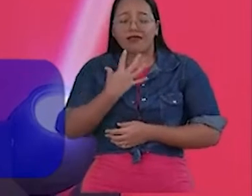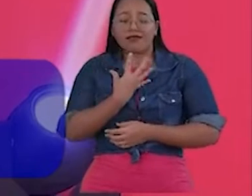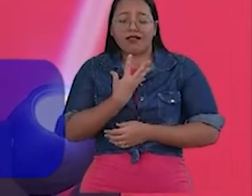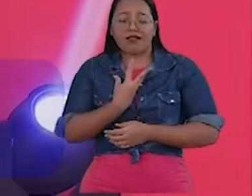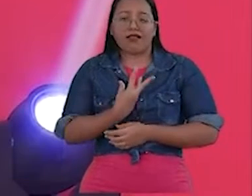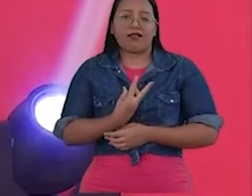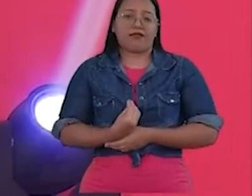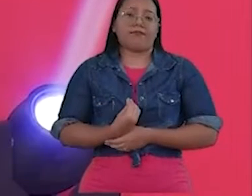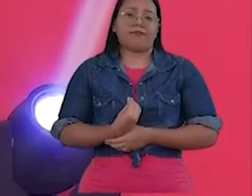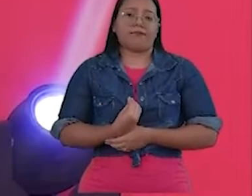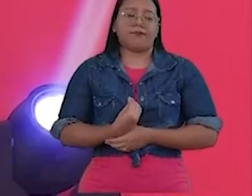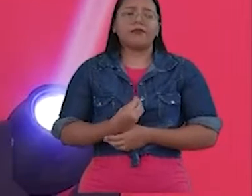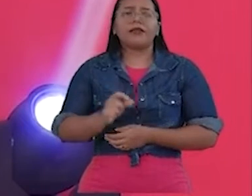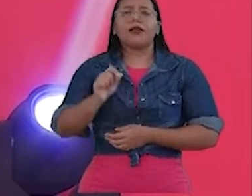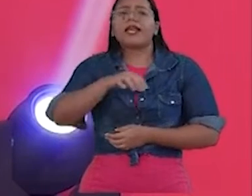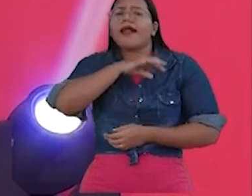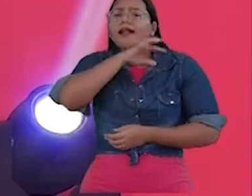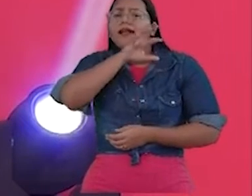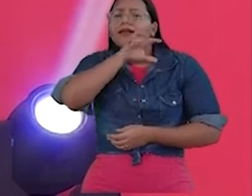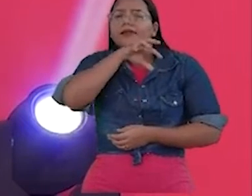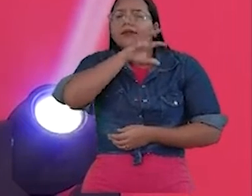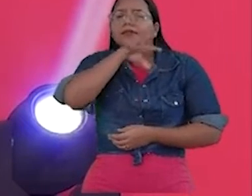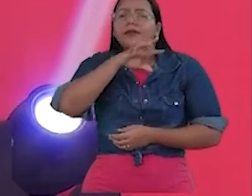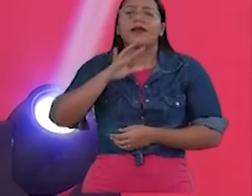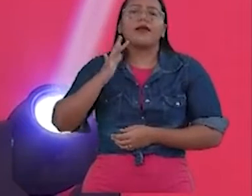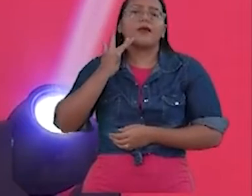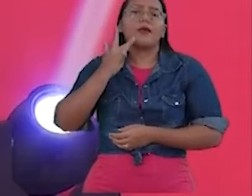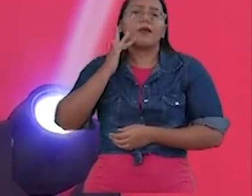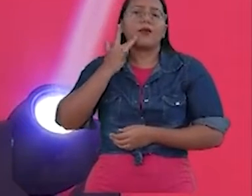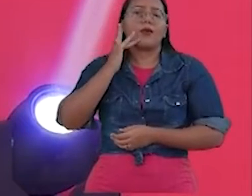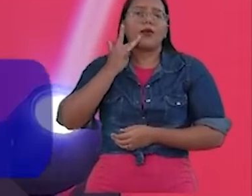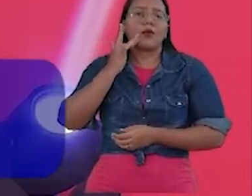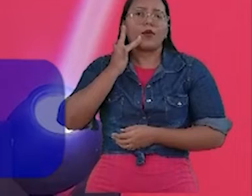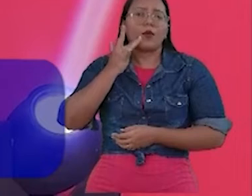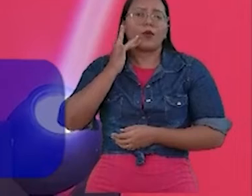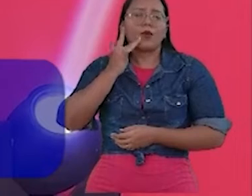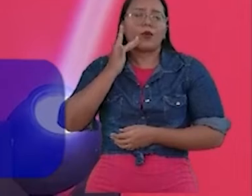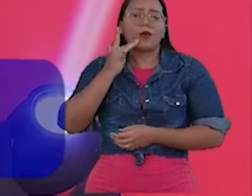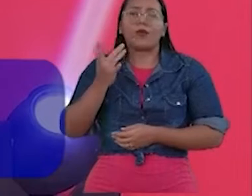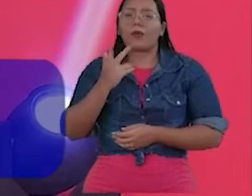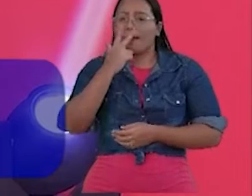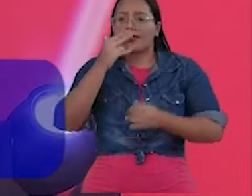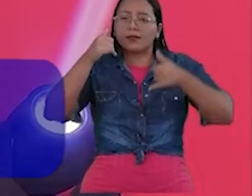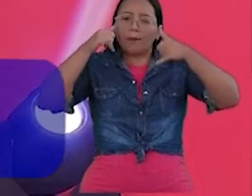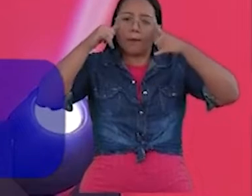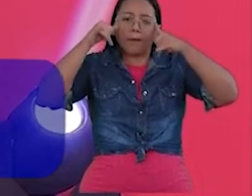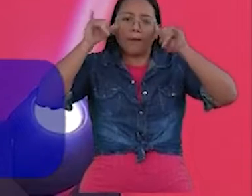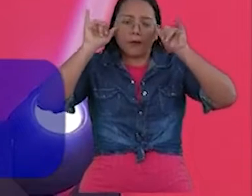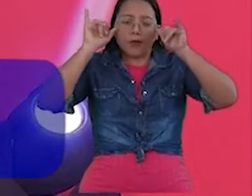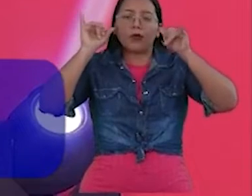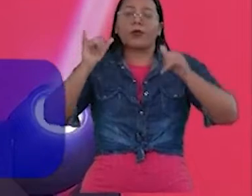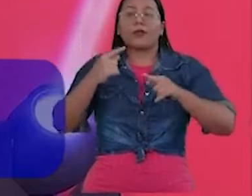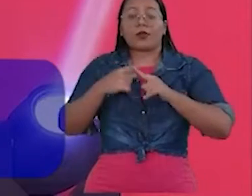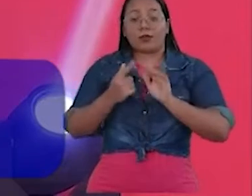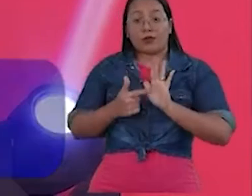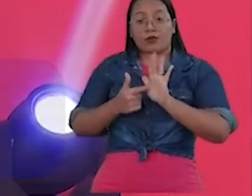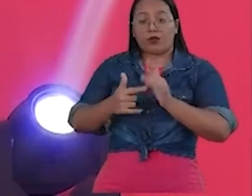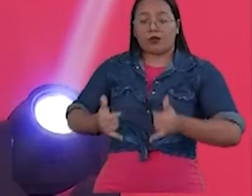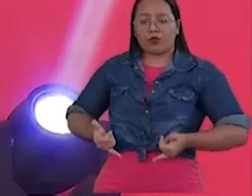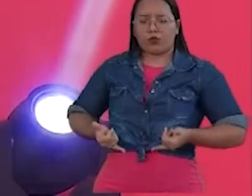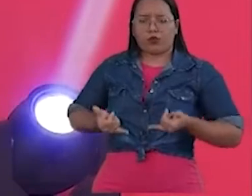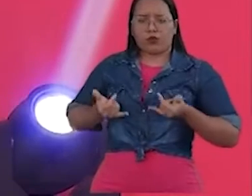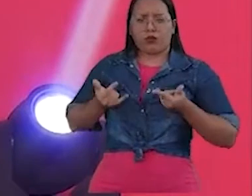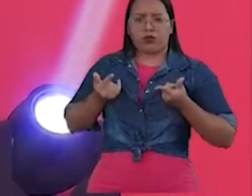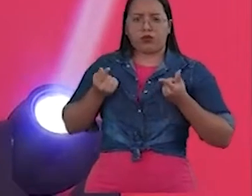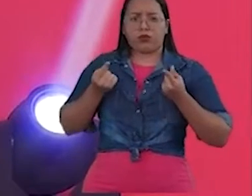da fertilidade, representava, na verdade, em última instância, o próprio boi Apis, essa divindade egípcia tão